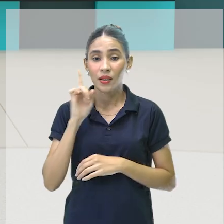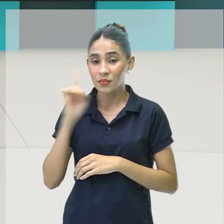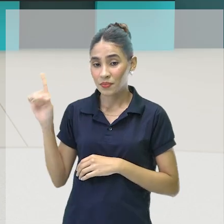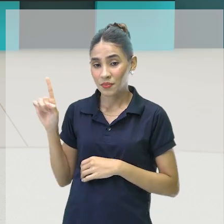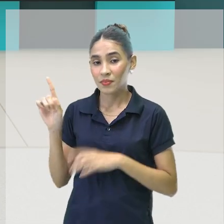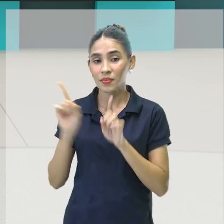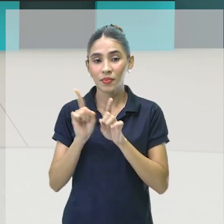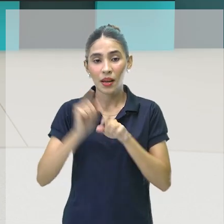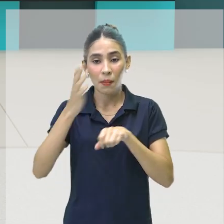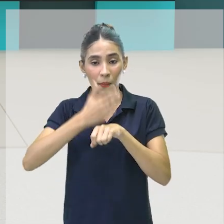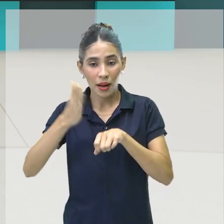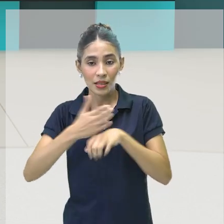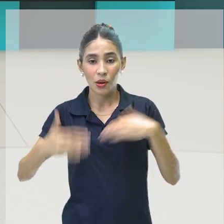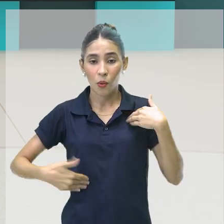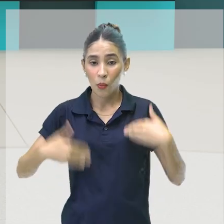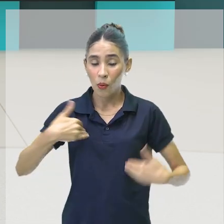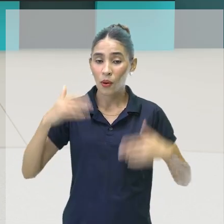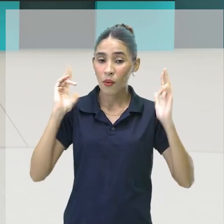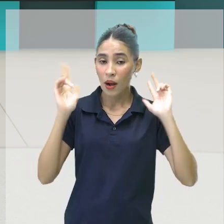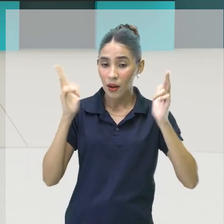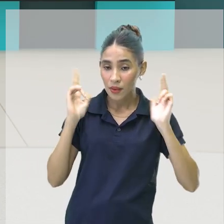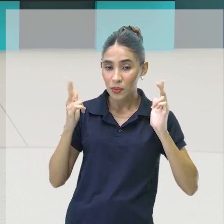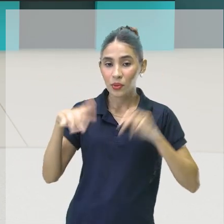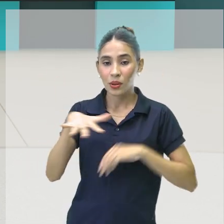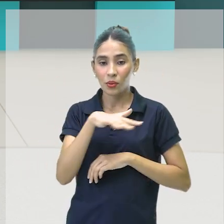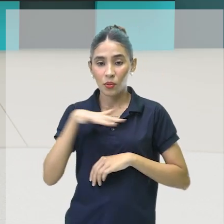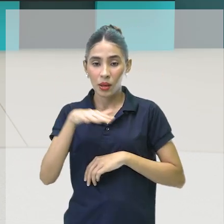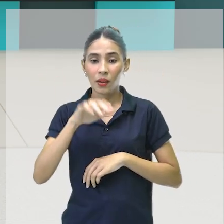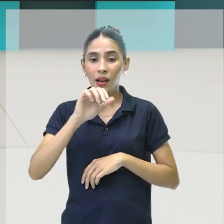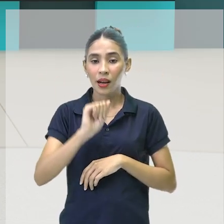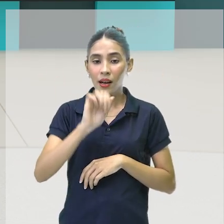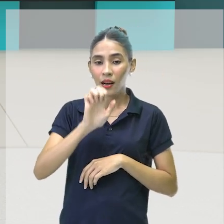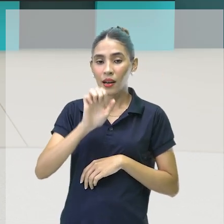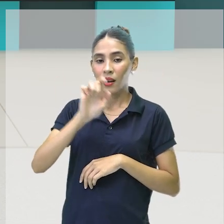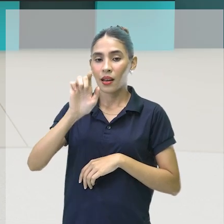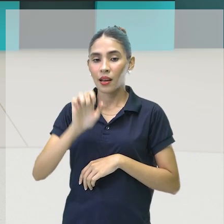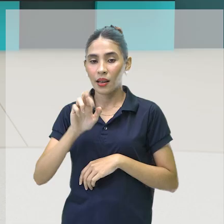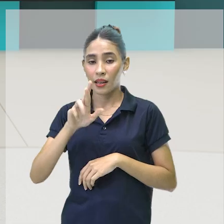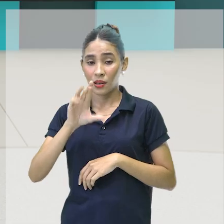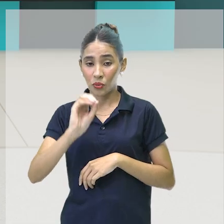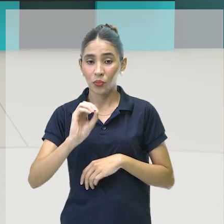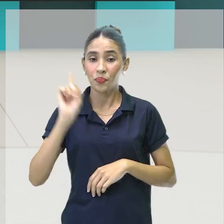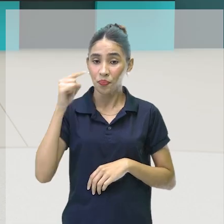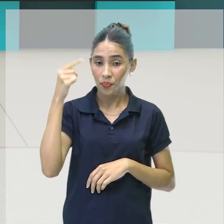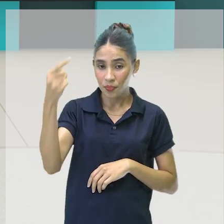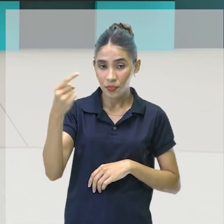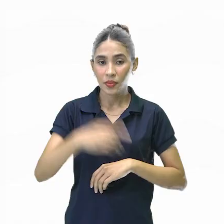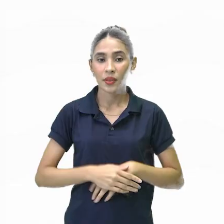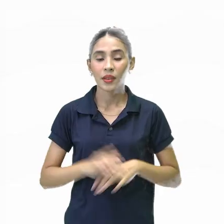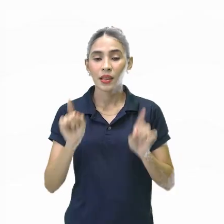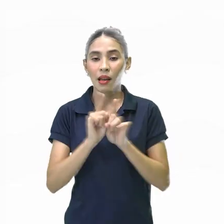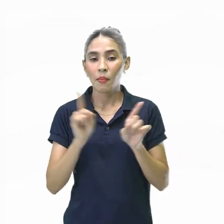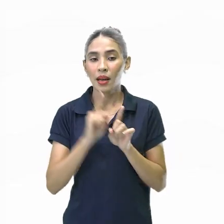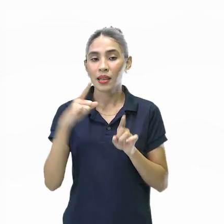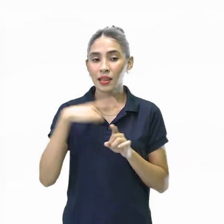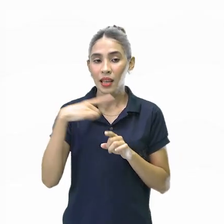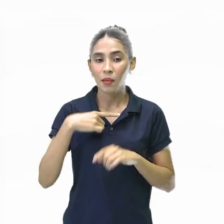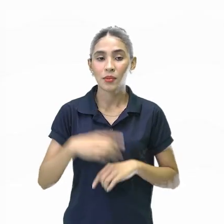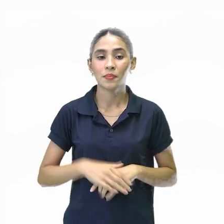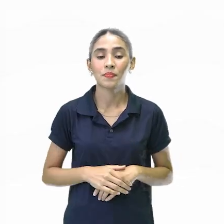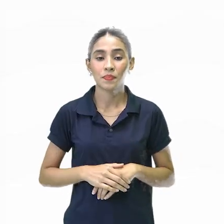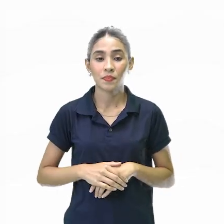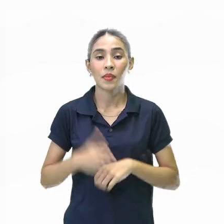aqui são as práticas corporais de aventura no meio aéreo. Prosseguindo, nós temos aí as